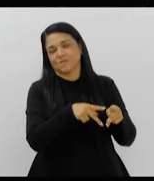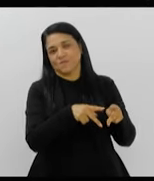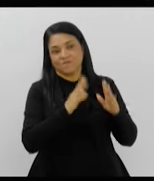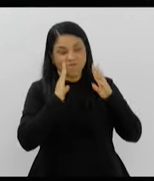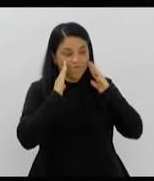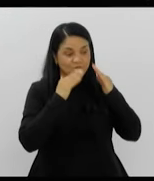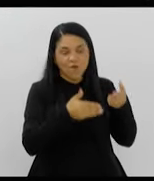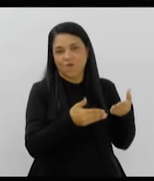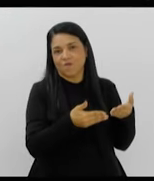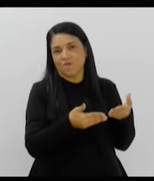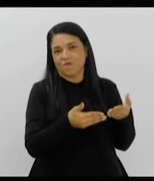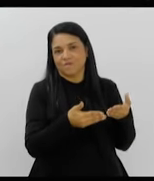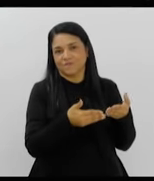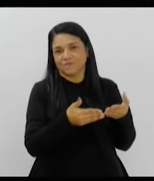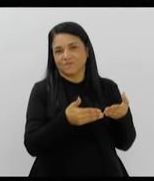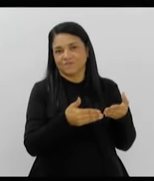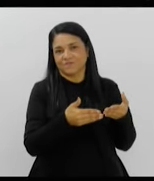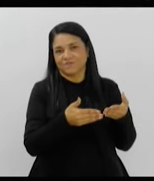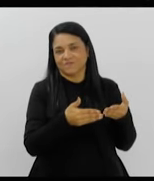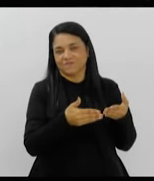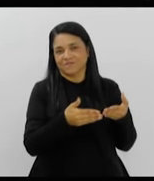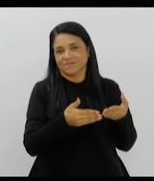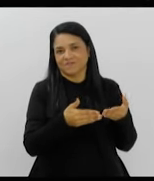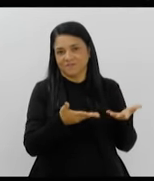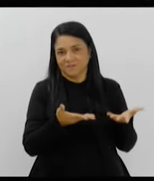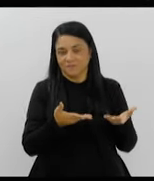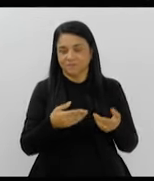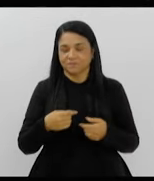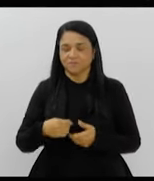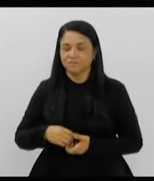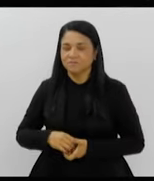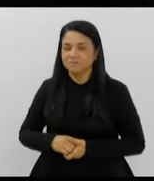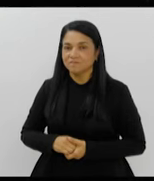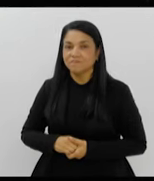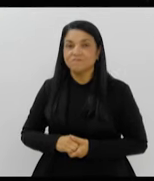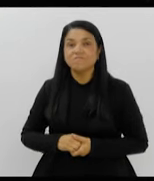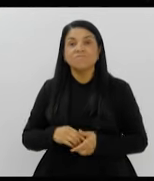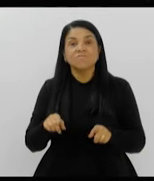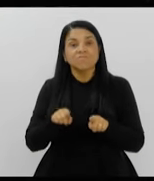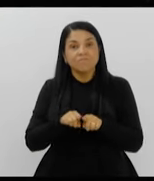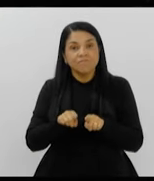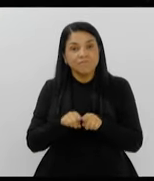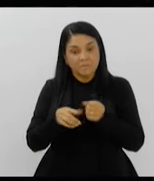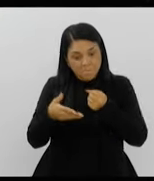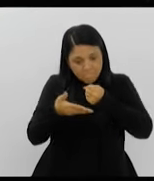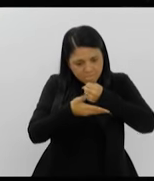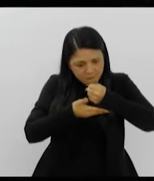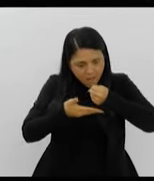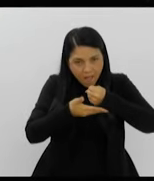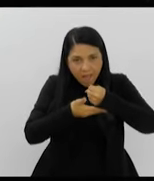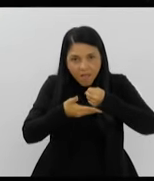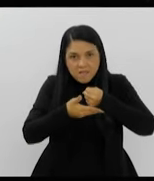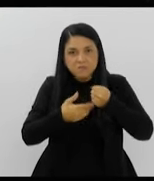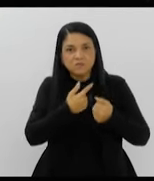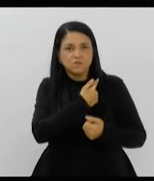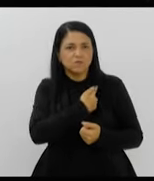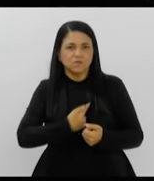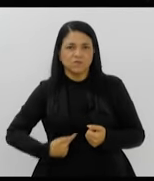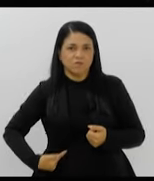população. Isto é fazer oposição. E ser a base do governo também